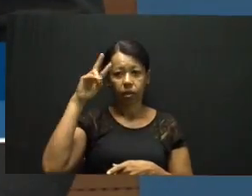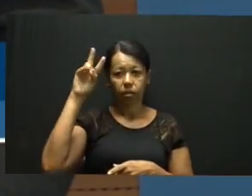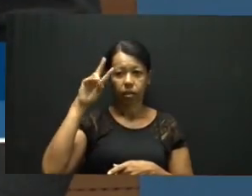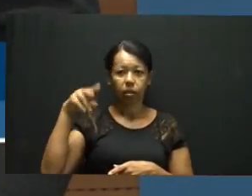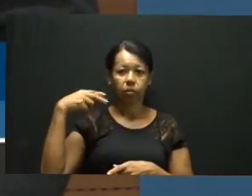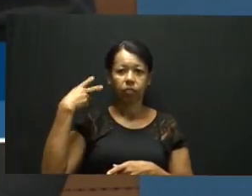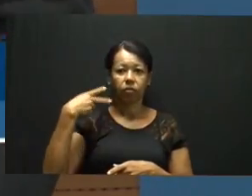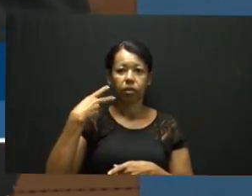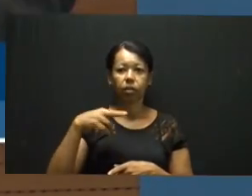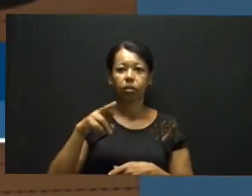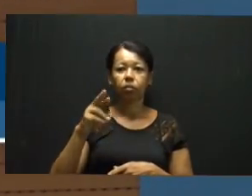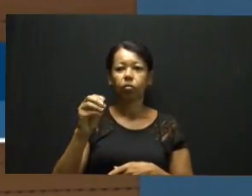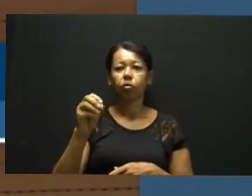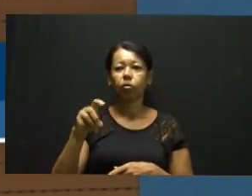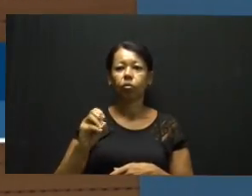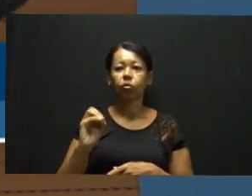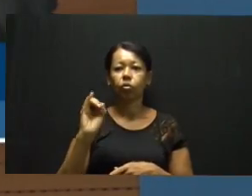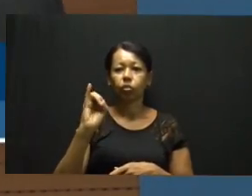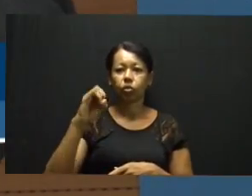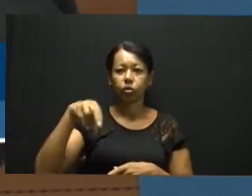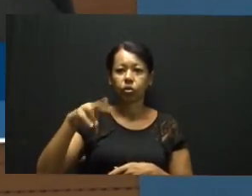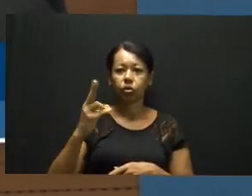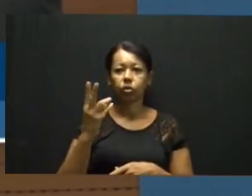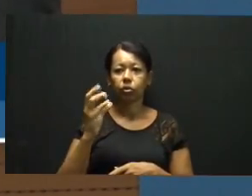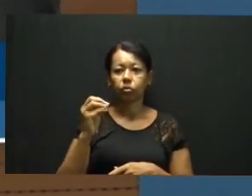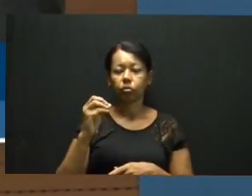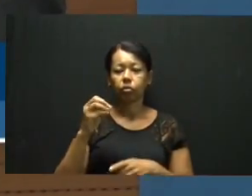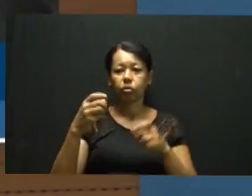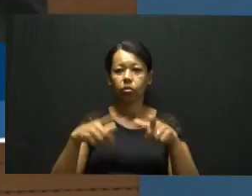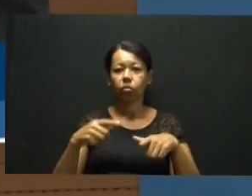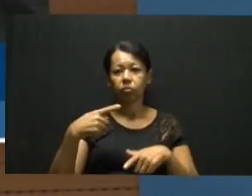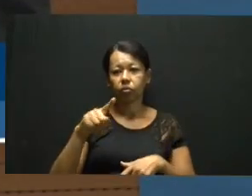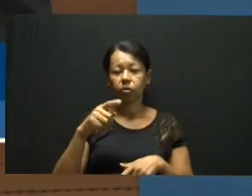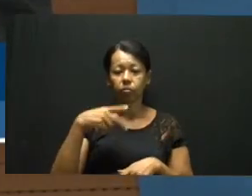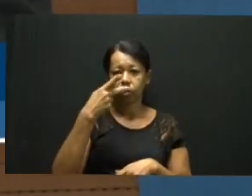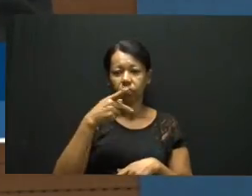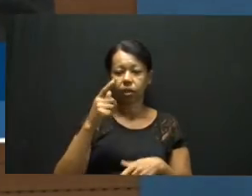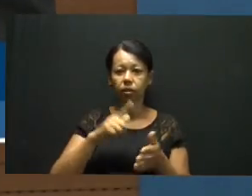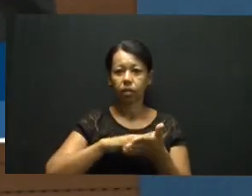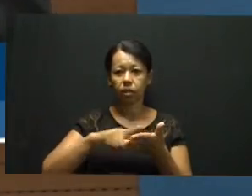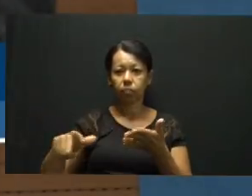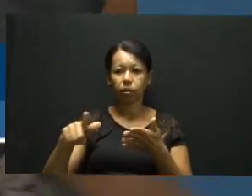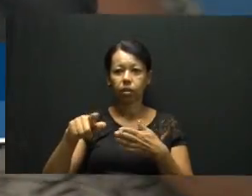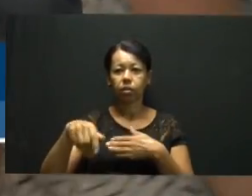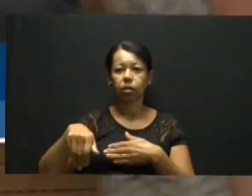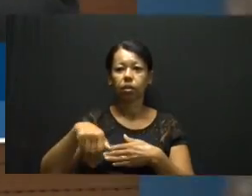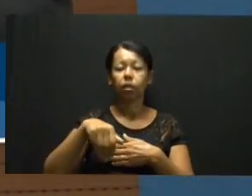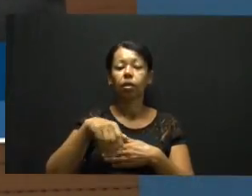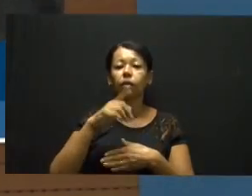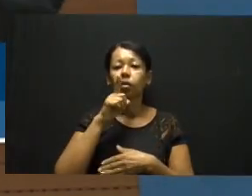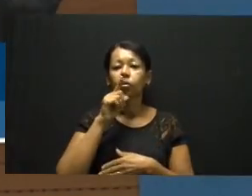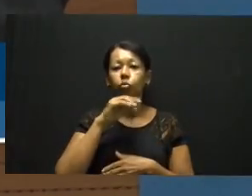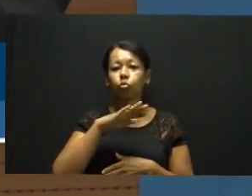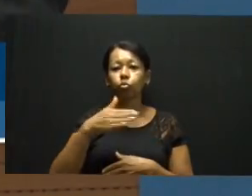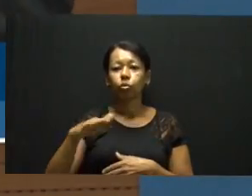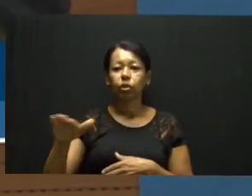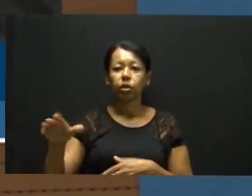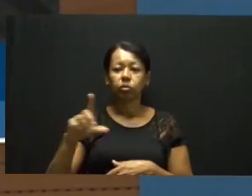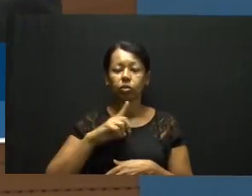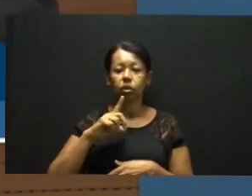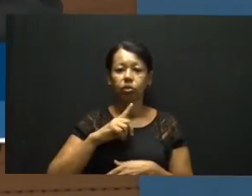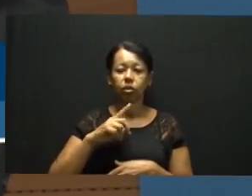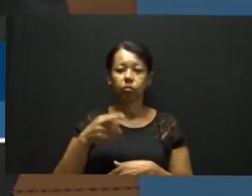de um requerimento onde a gente foi tratar da questão do desassoreamento dos rios. Já tinha-se lá uma resposta do Comitê de